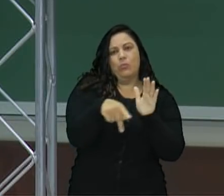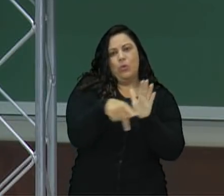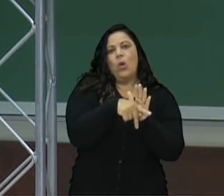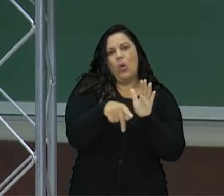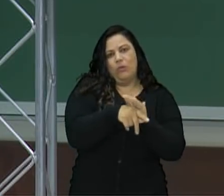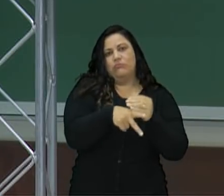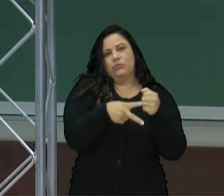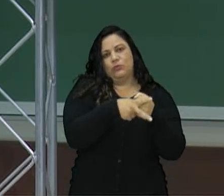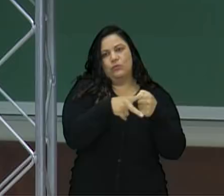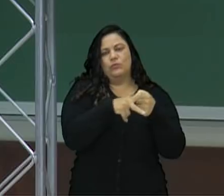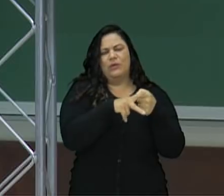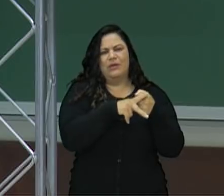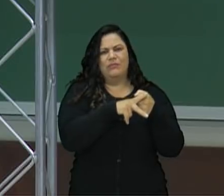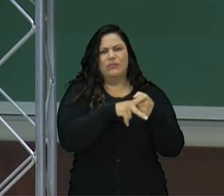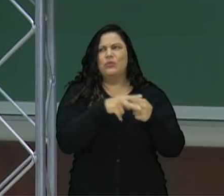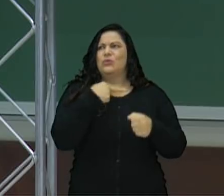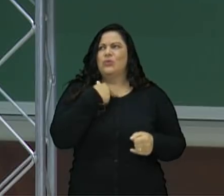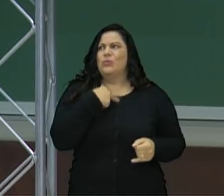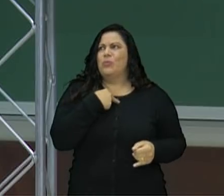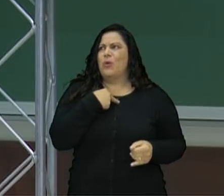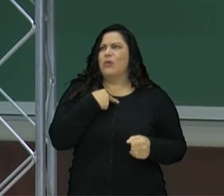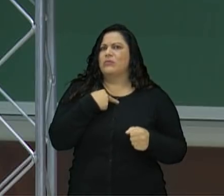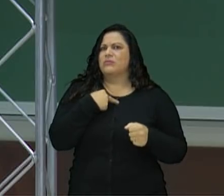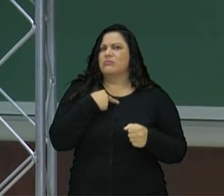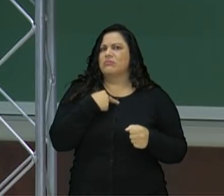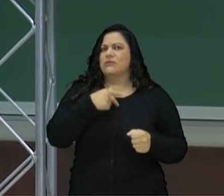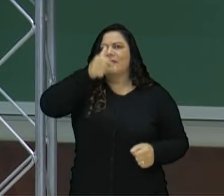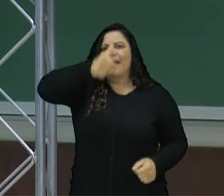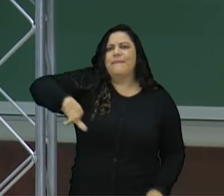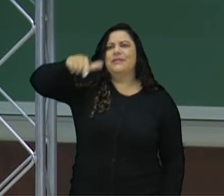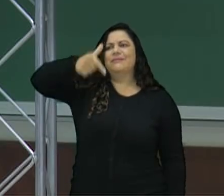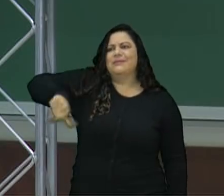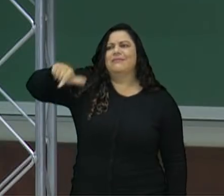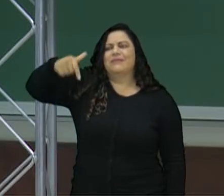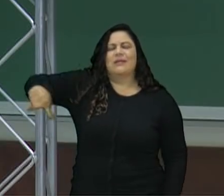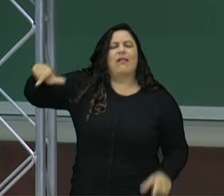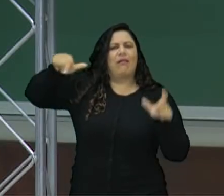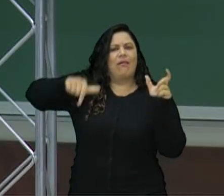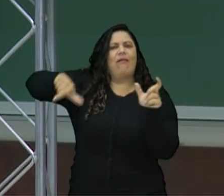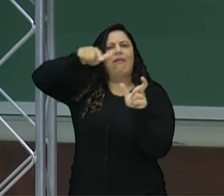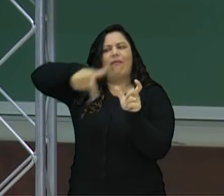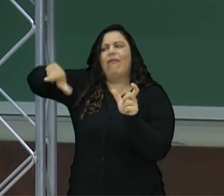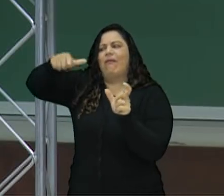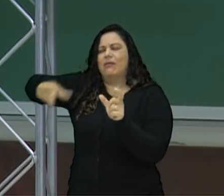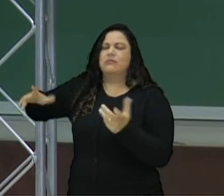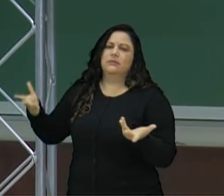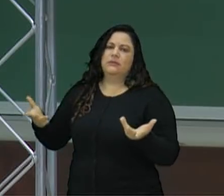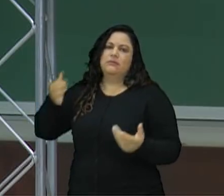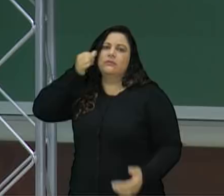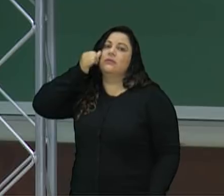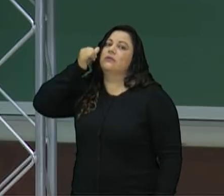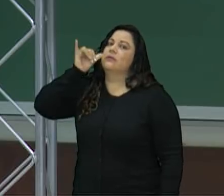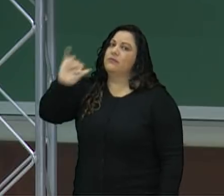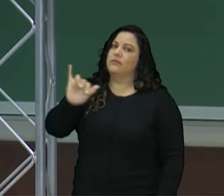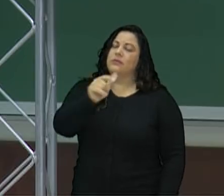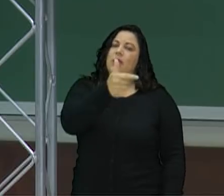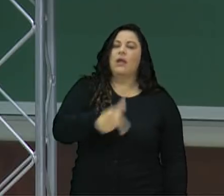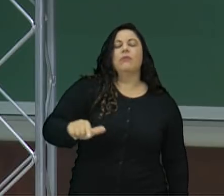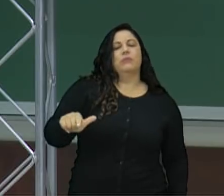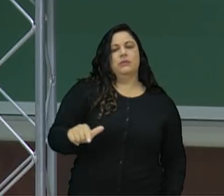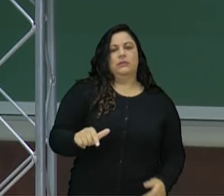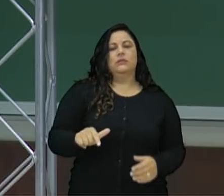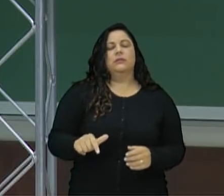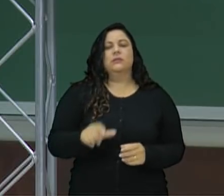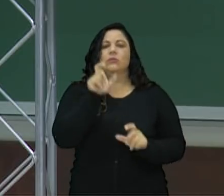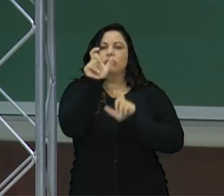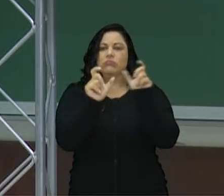fique repetindo palavras no texto o tempo todo. Então, como que a gente faz para evitar a repetição desnecessária de